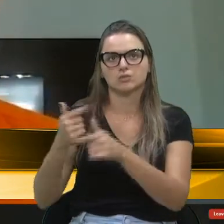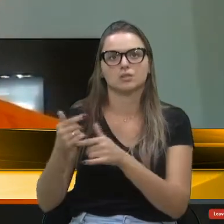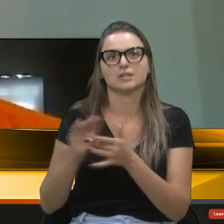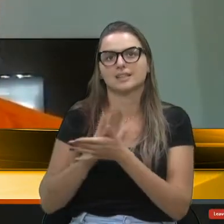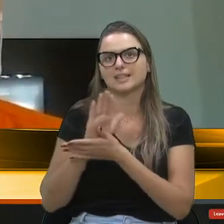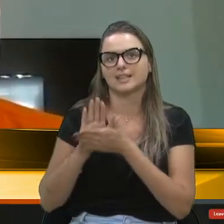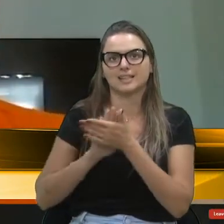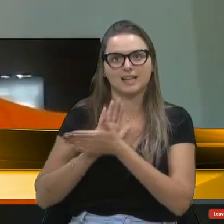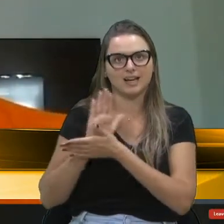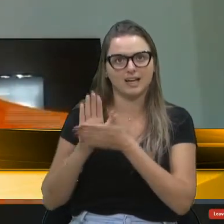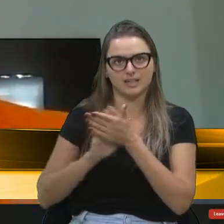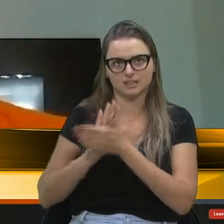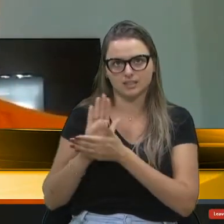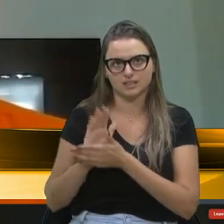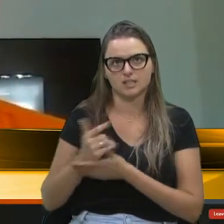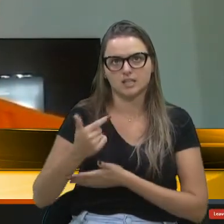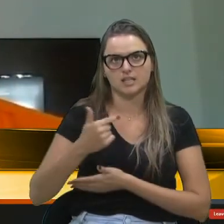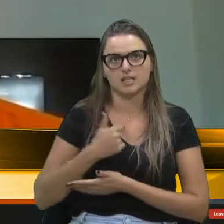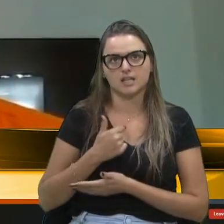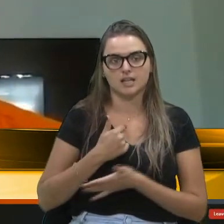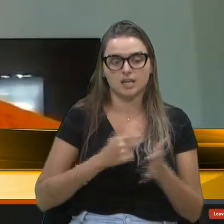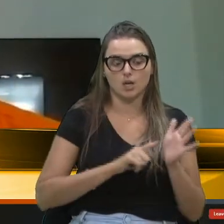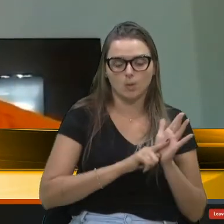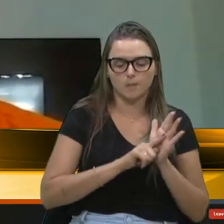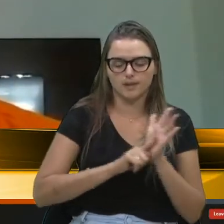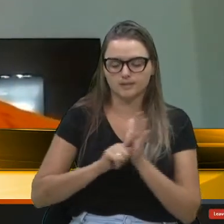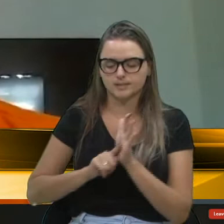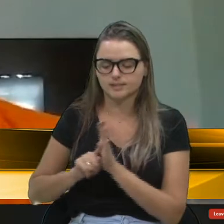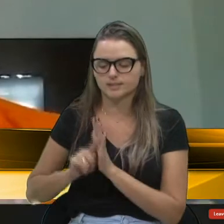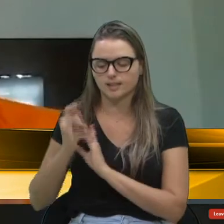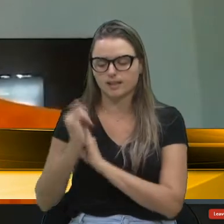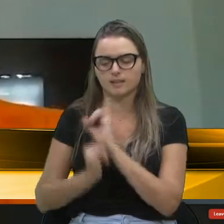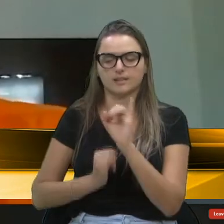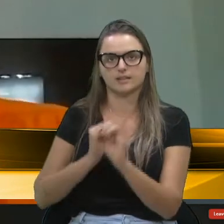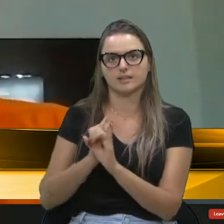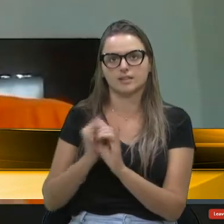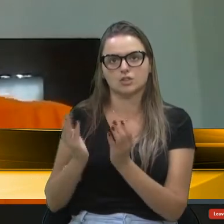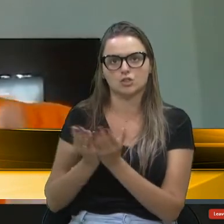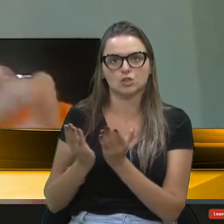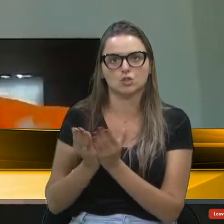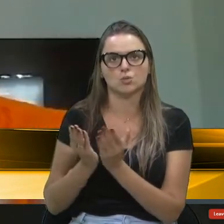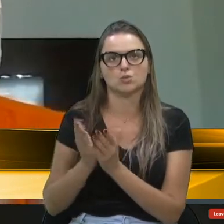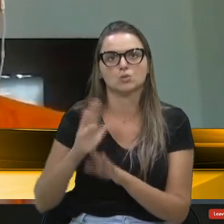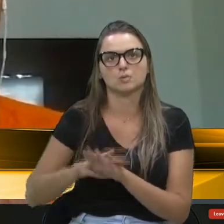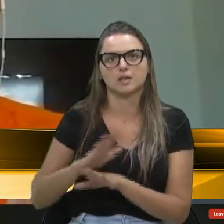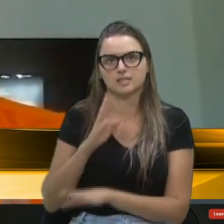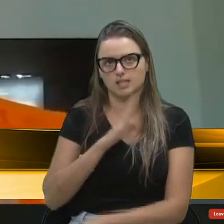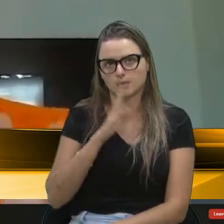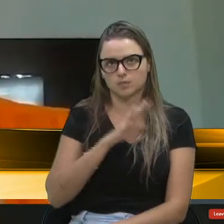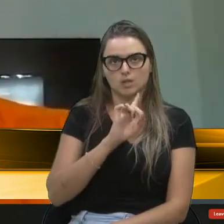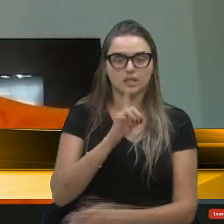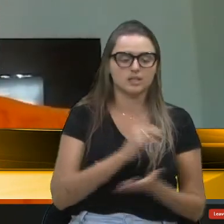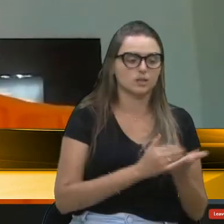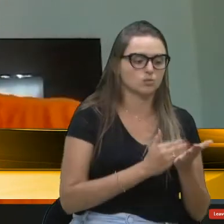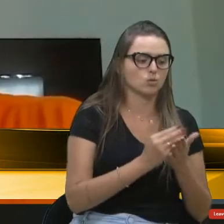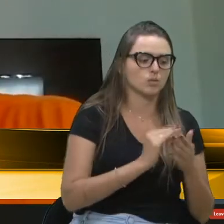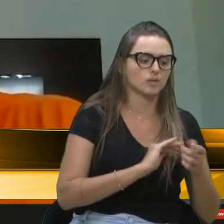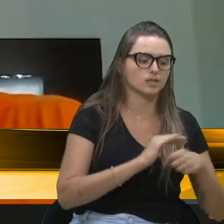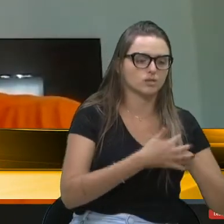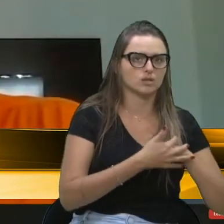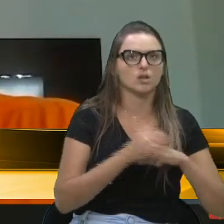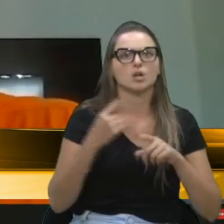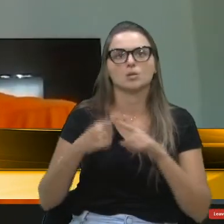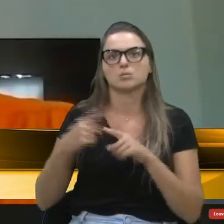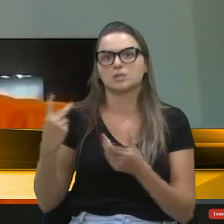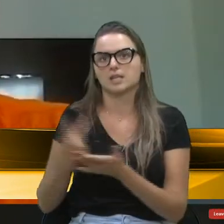nada. E eu me detive a procurar esses estudos na internet, estudos mais recentes, não lá no começo da pandemia, porque errar é